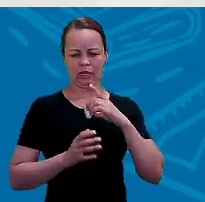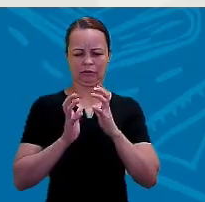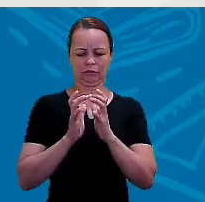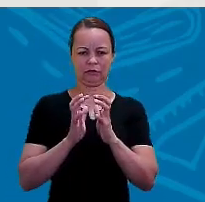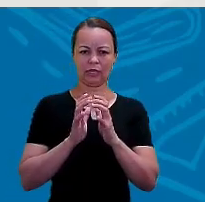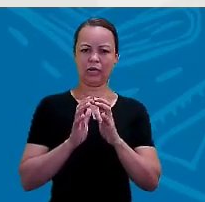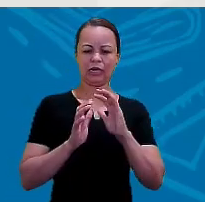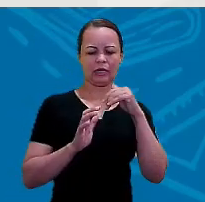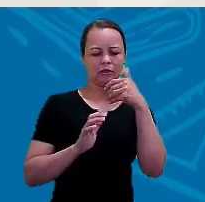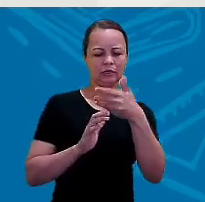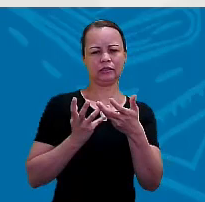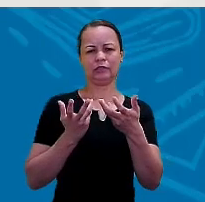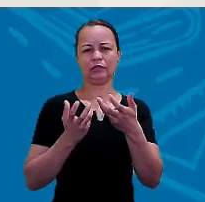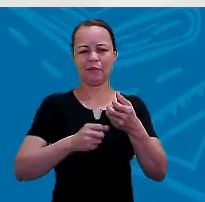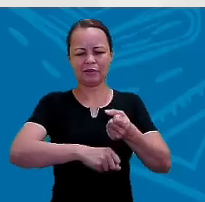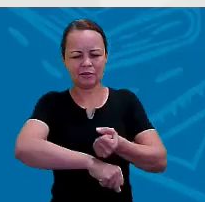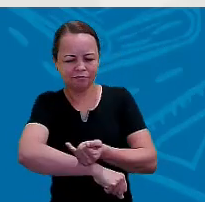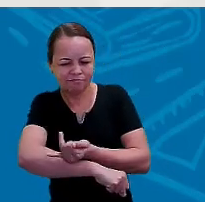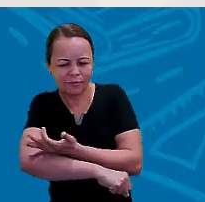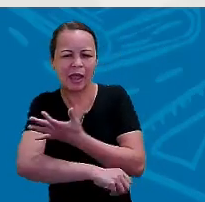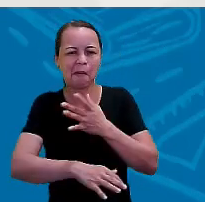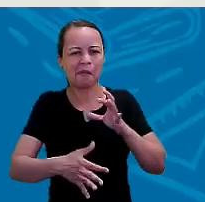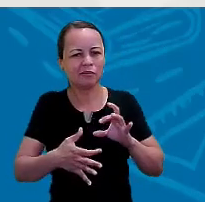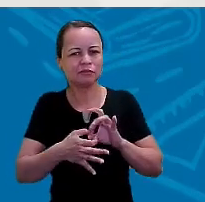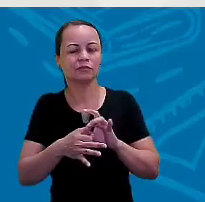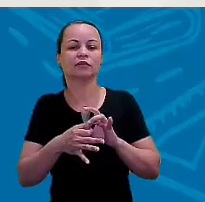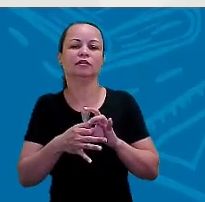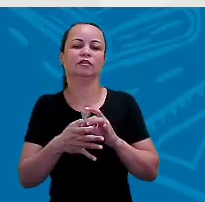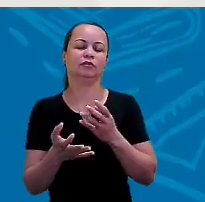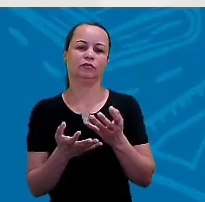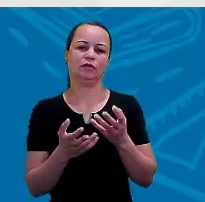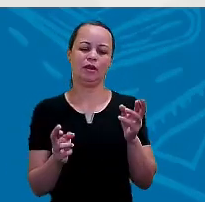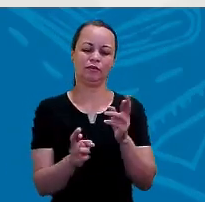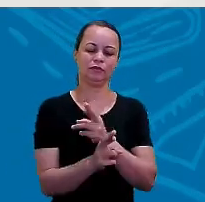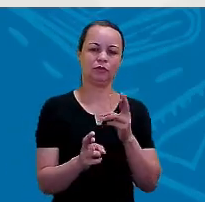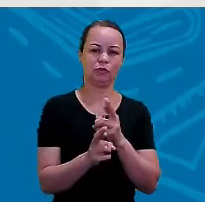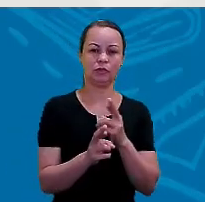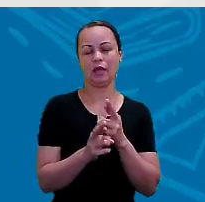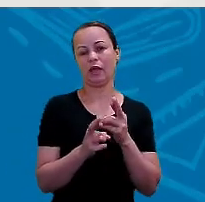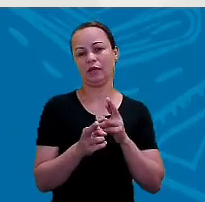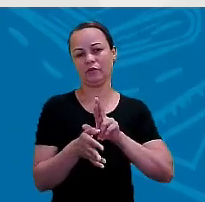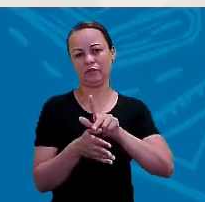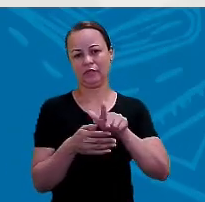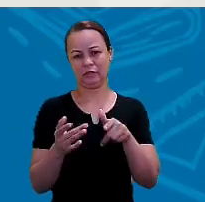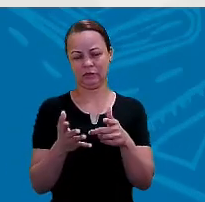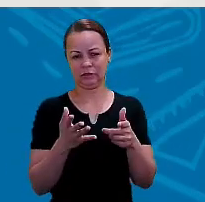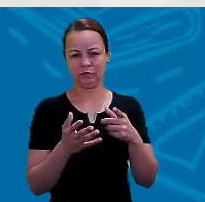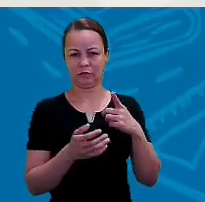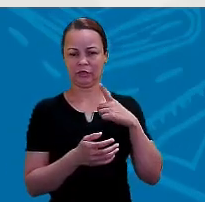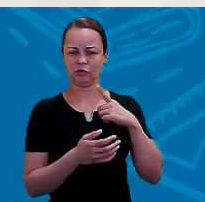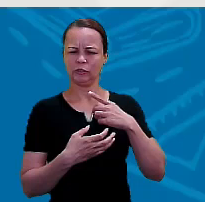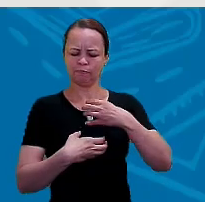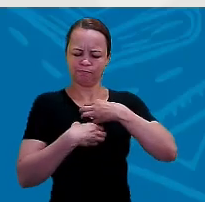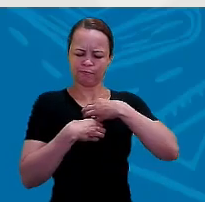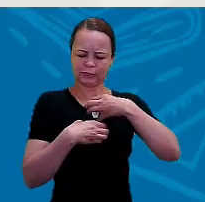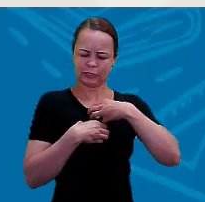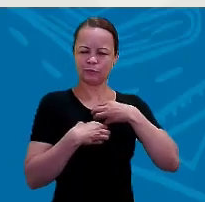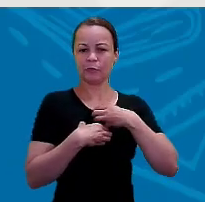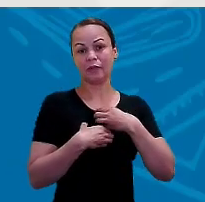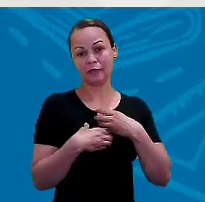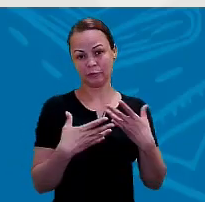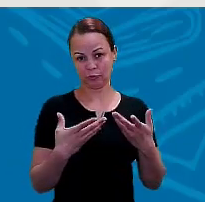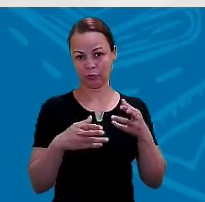mais associada às emoções, relacionada mais às nossas dimensões que estão envolvendo os nossos sentimentos, repito,